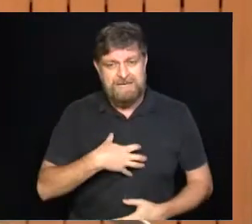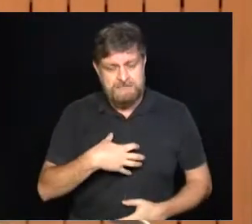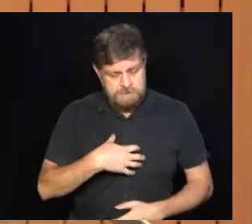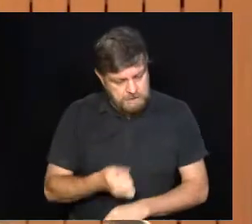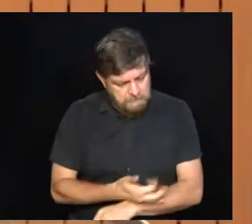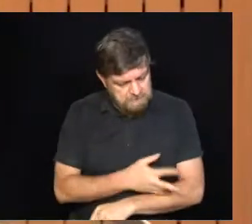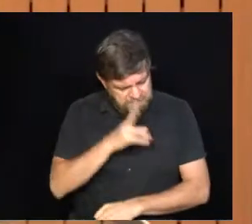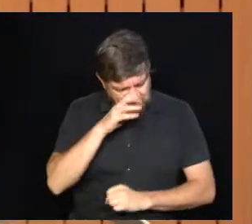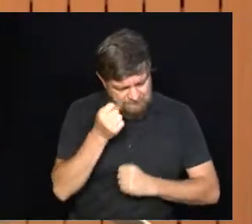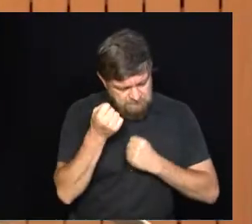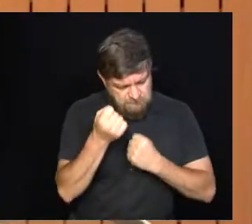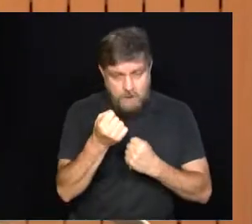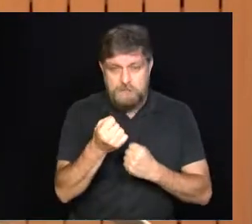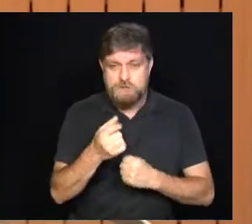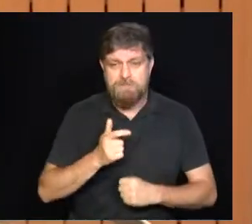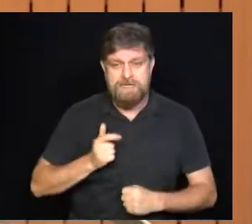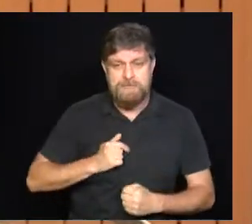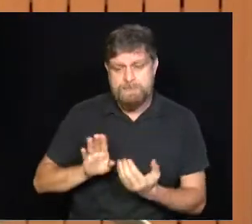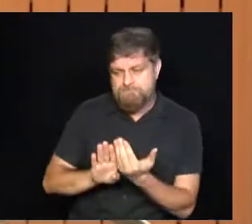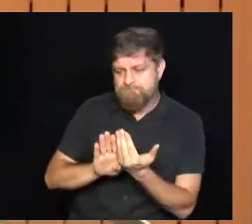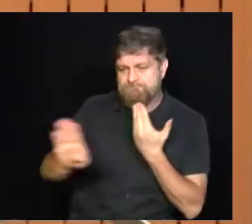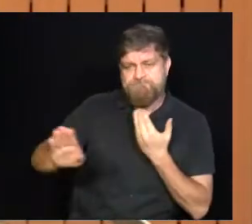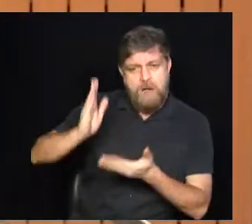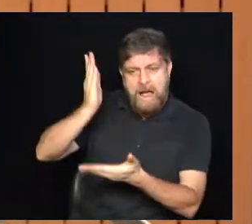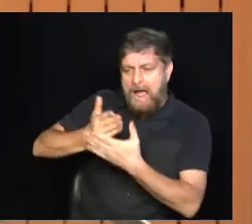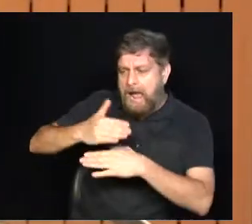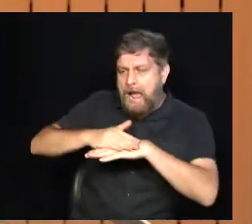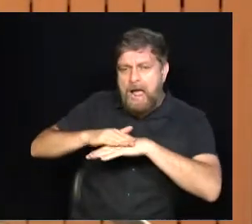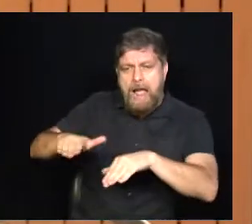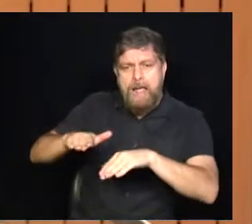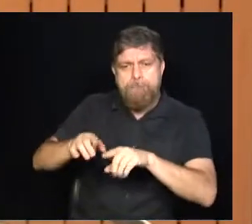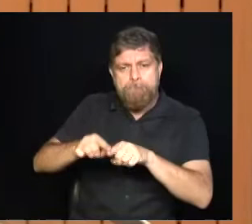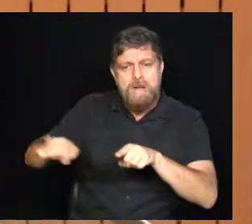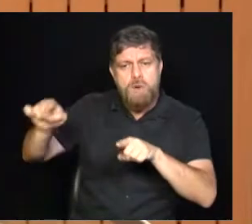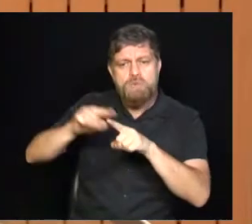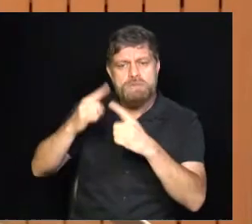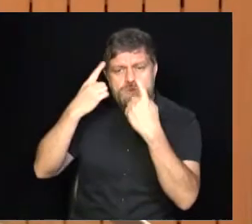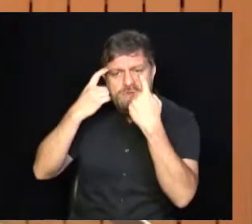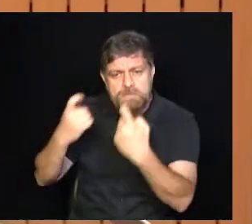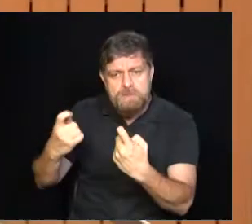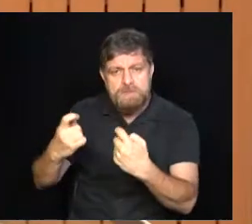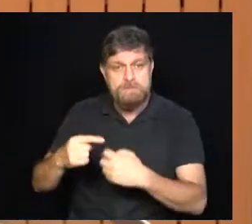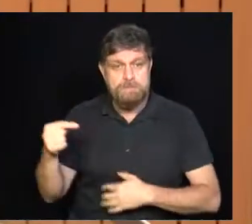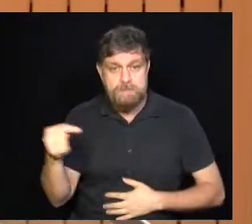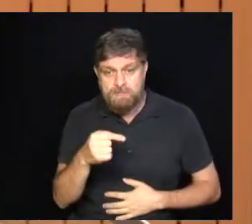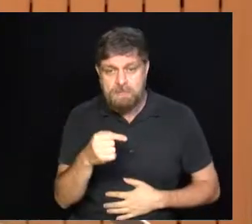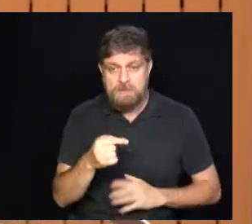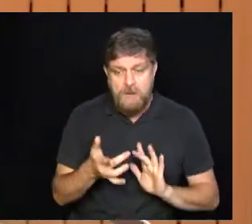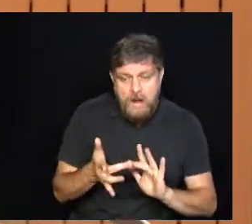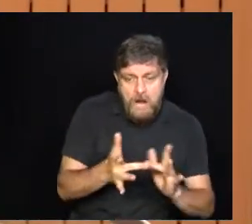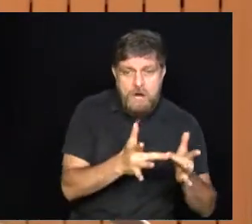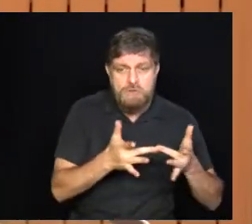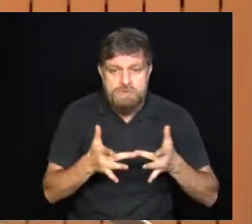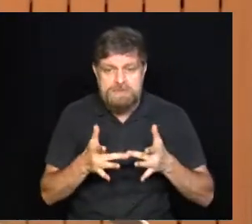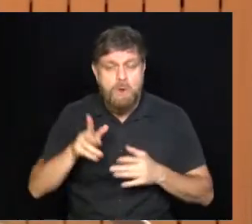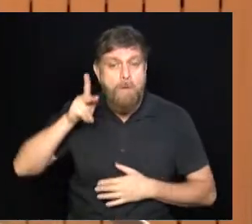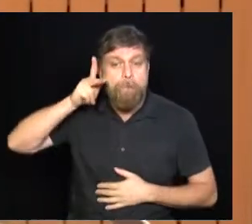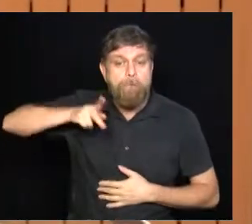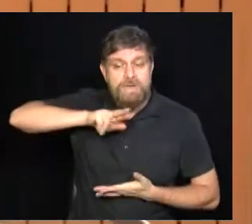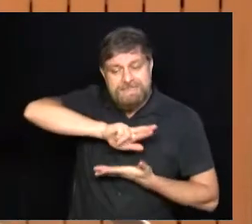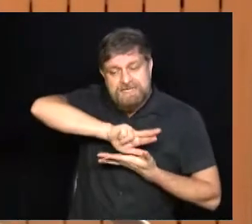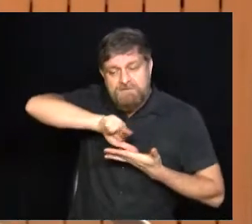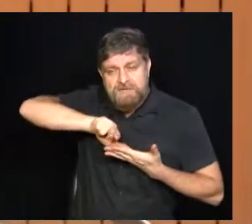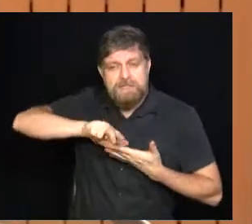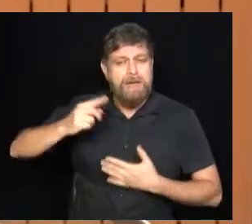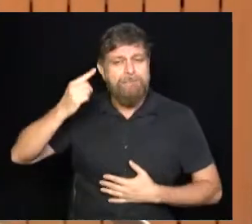para que elas consigam romper esse ciclo e, como bem disse a secretária, fazendo articulação com as outras políticas,